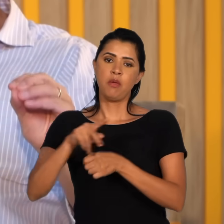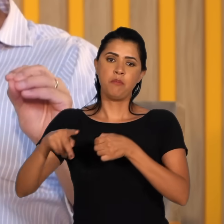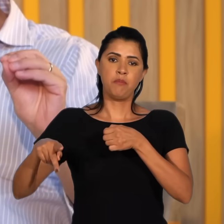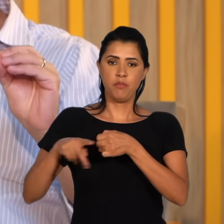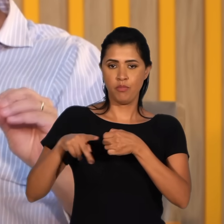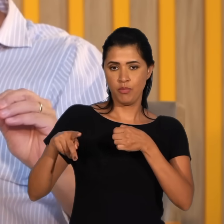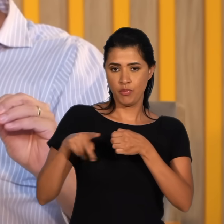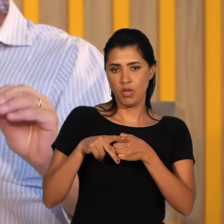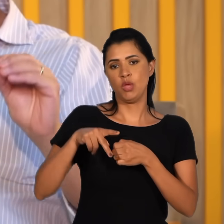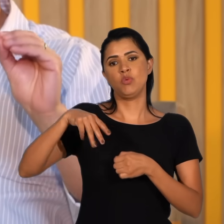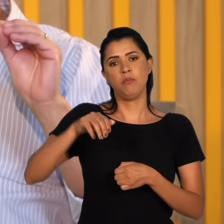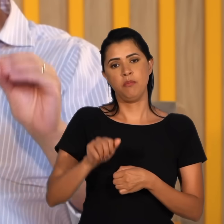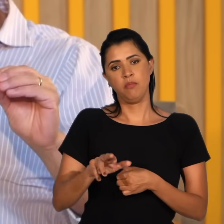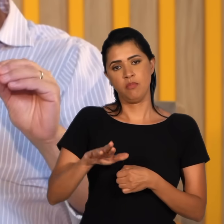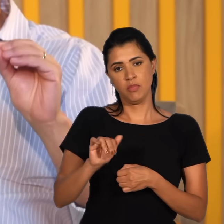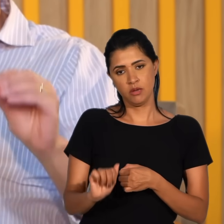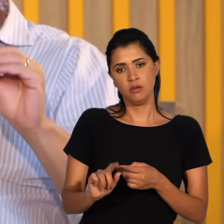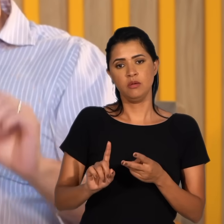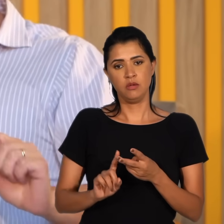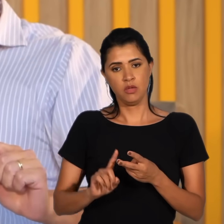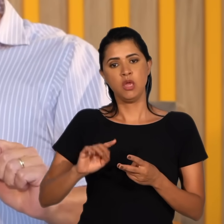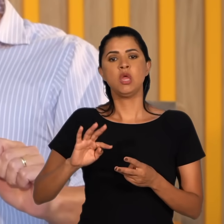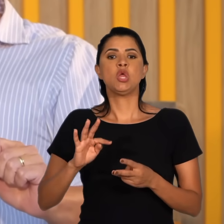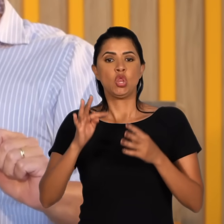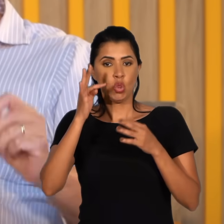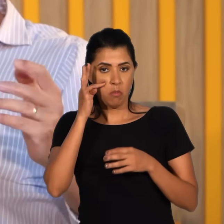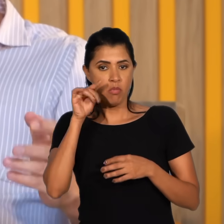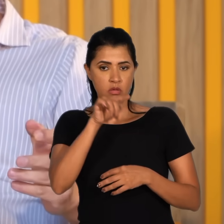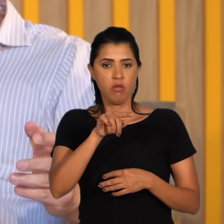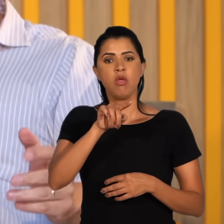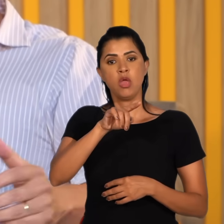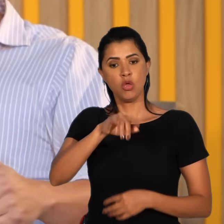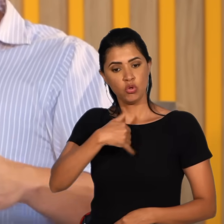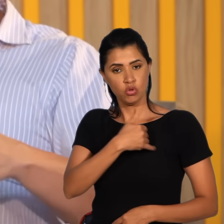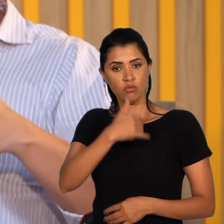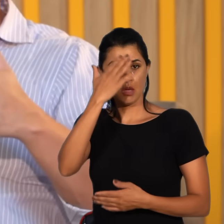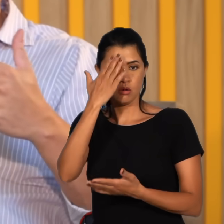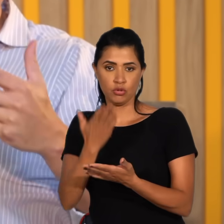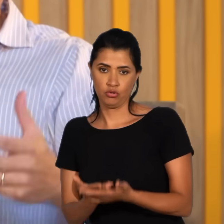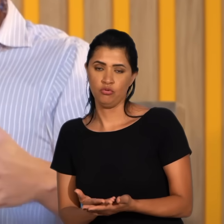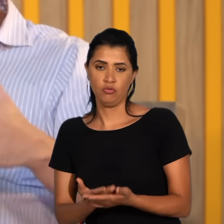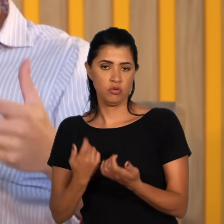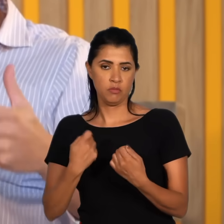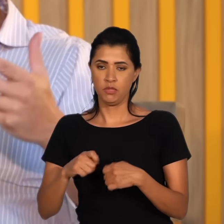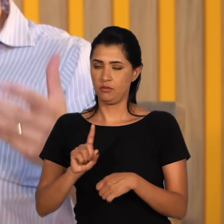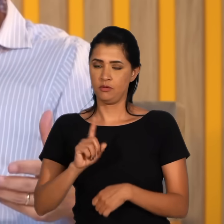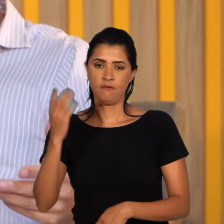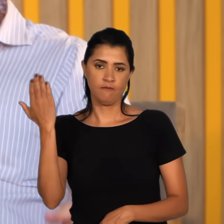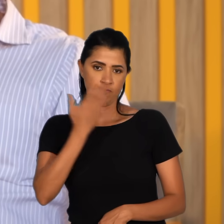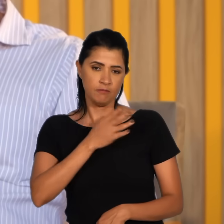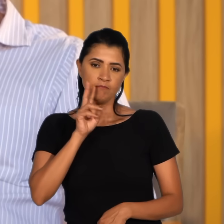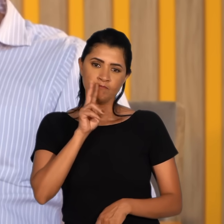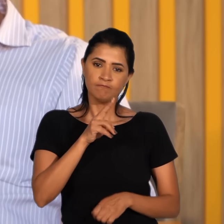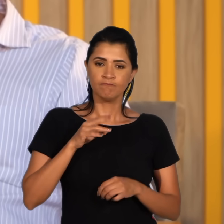Pedro Maria e Tomé ele Creu sem ver muito importante por isso que vale a pena se deleite Aproveite se